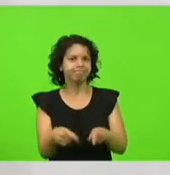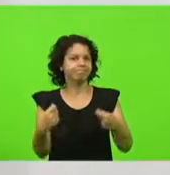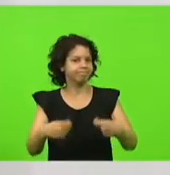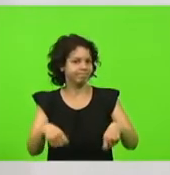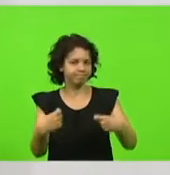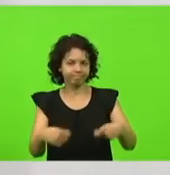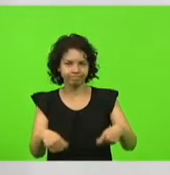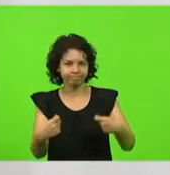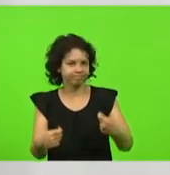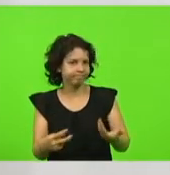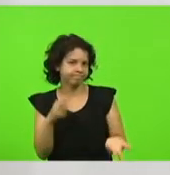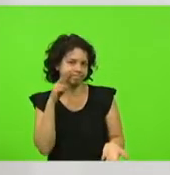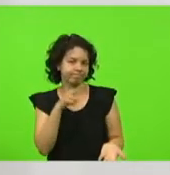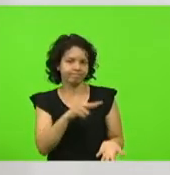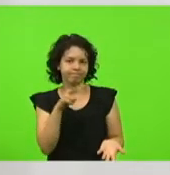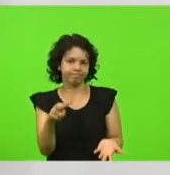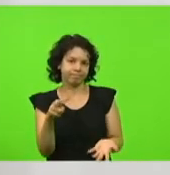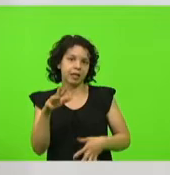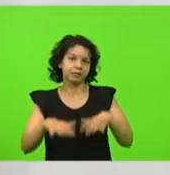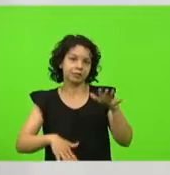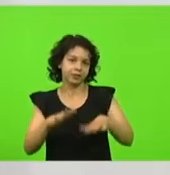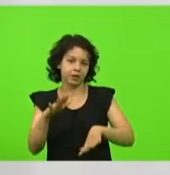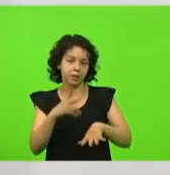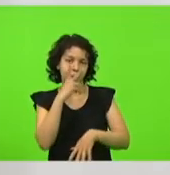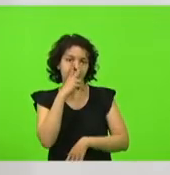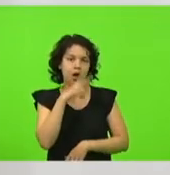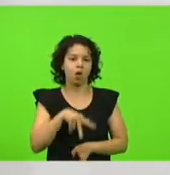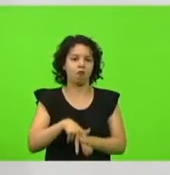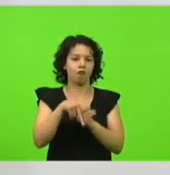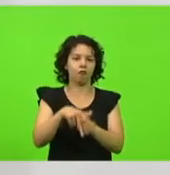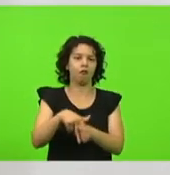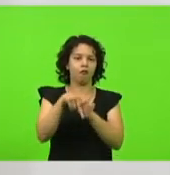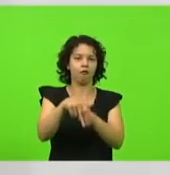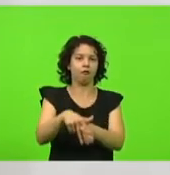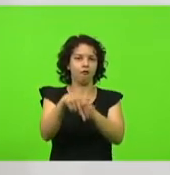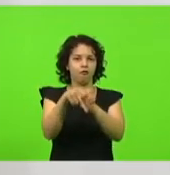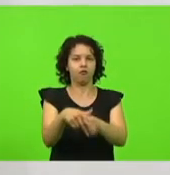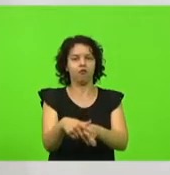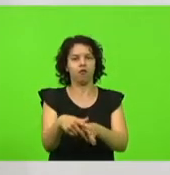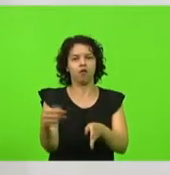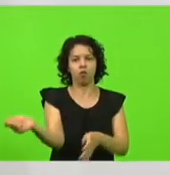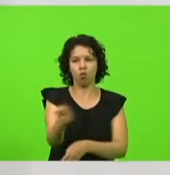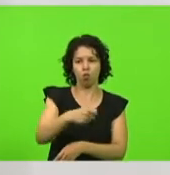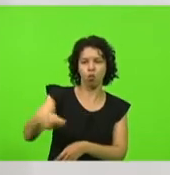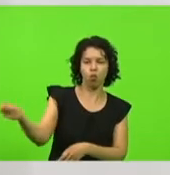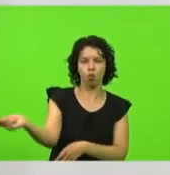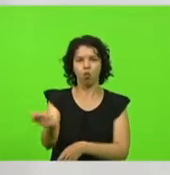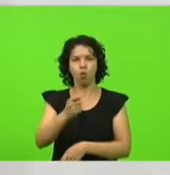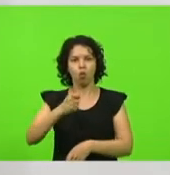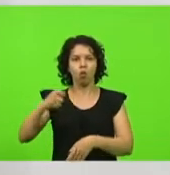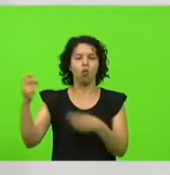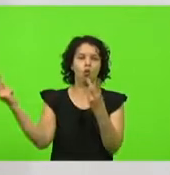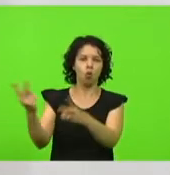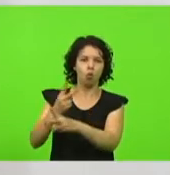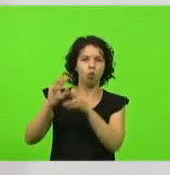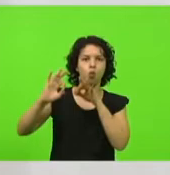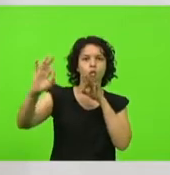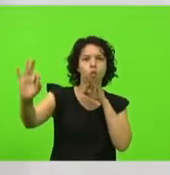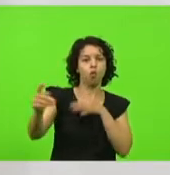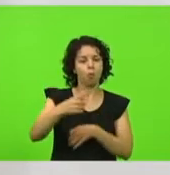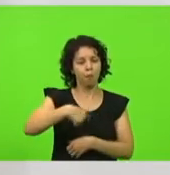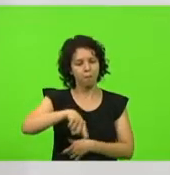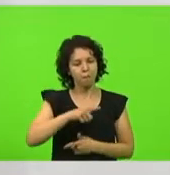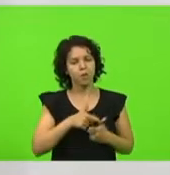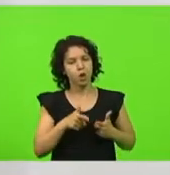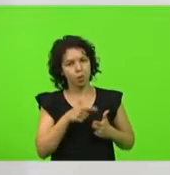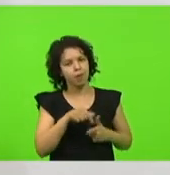Às vezes a gente fica como o cavaleiro da triste figura, lutando contra moinhos de ventos que estão distantes, como nós temos os nossos próprios problemas